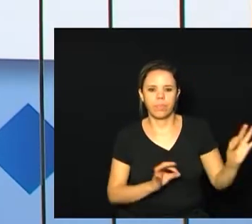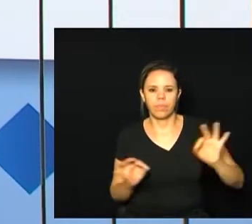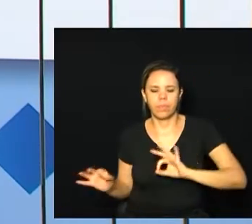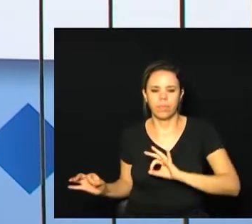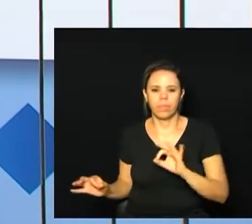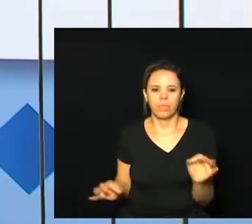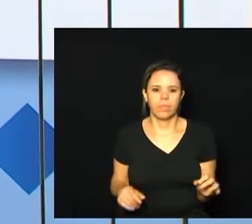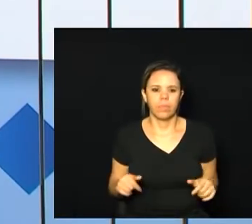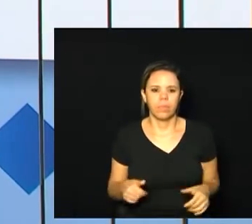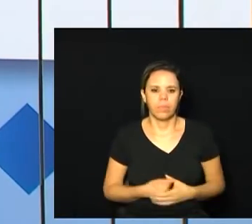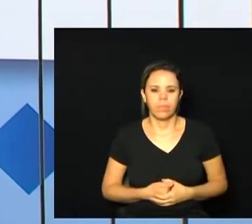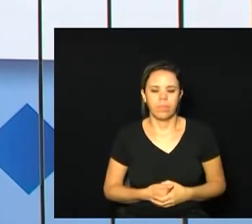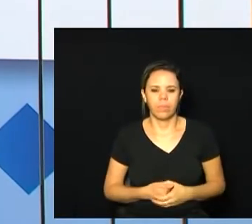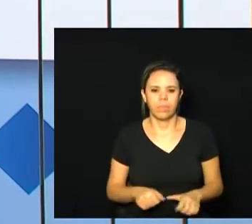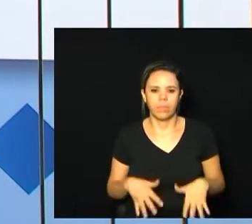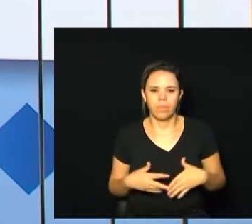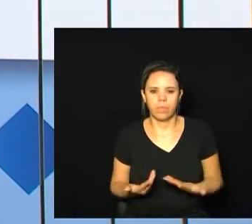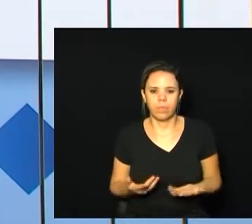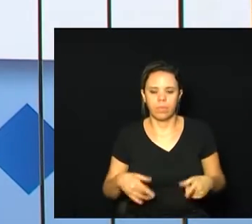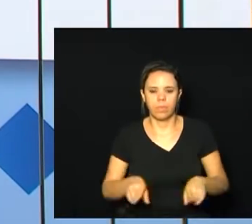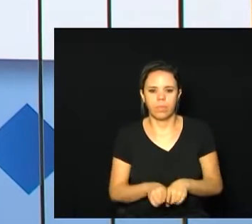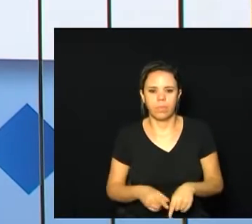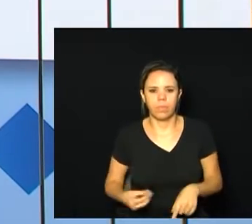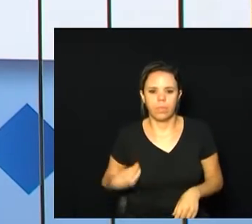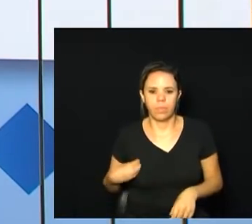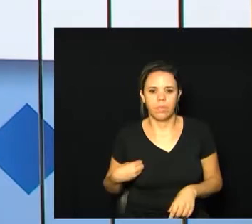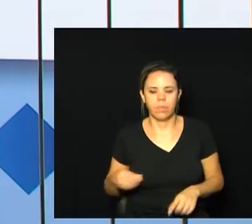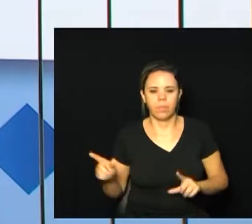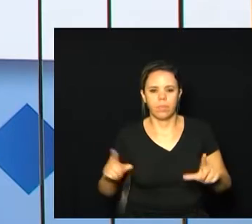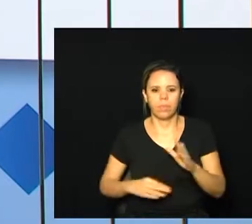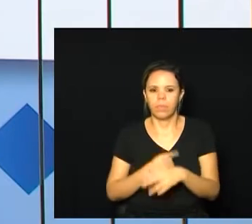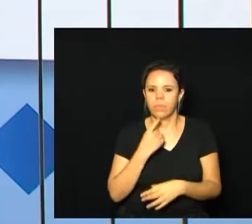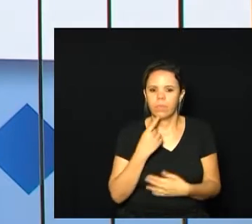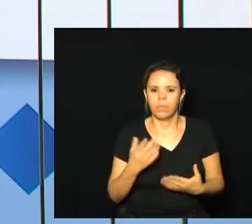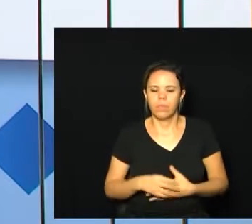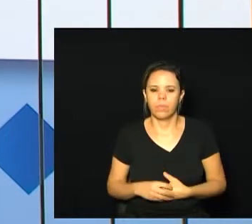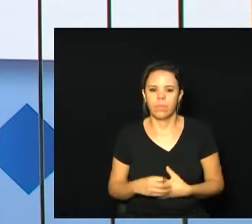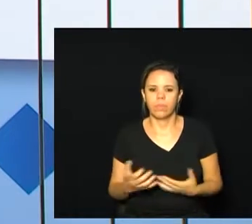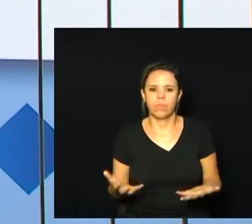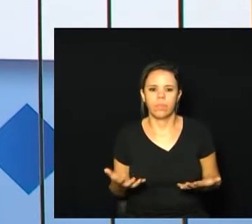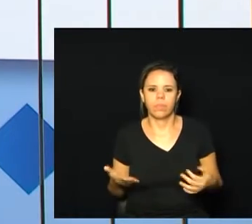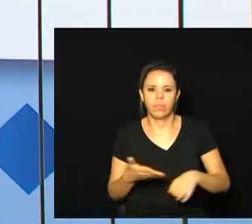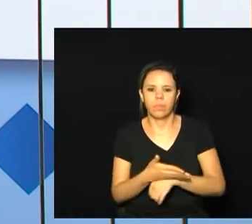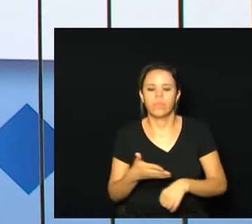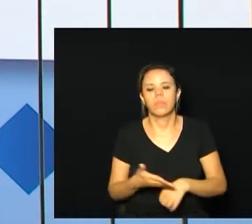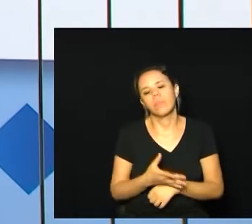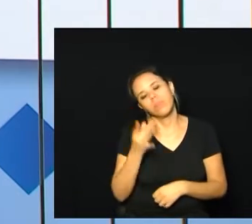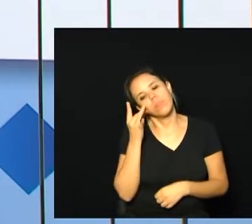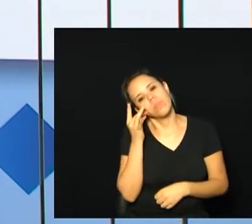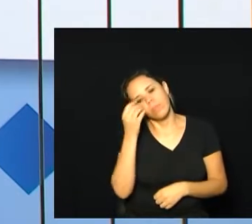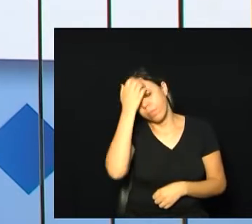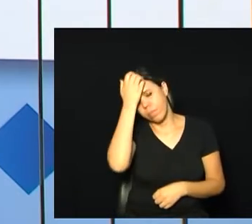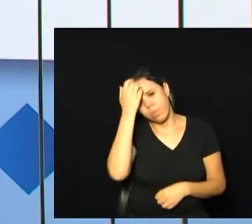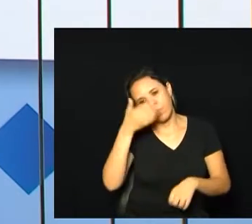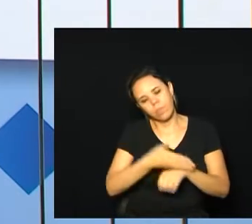aqui diretamente do plenário e também com transmissão ao vivo pela TV Câmara Campinas. Quem quiser participar pessoalmente, a